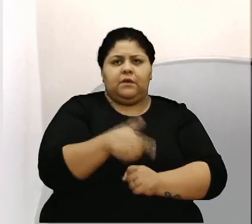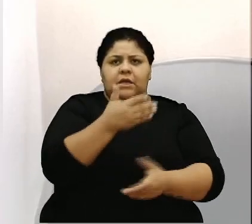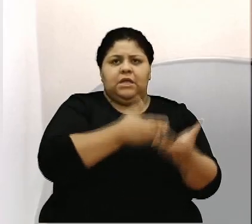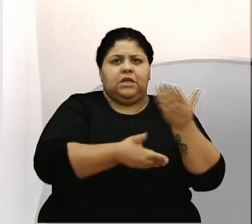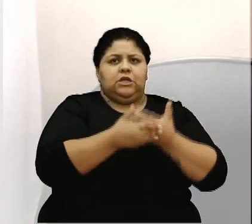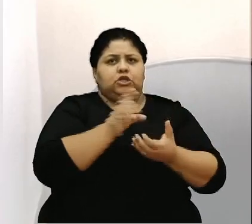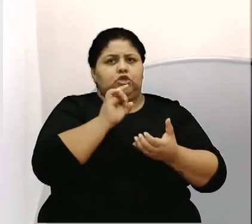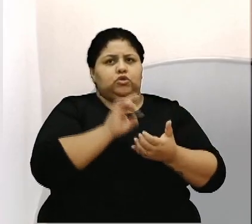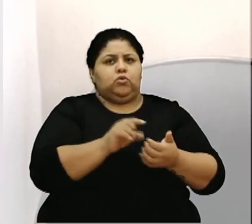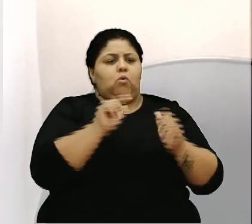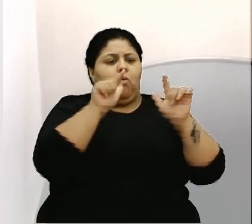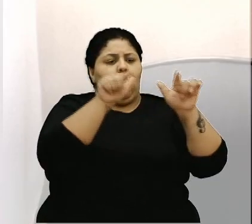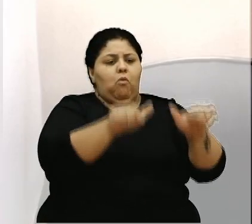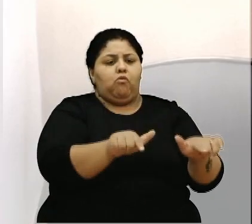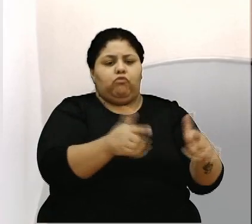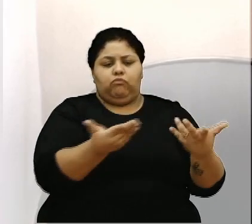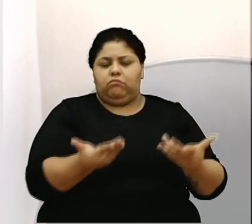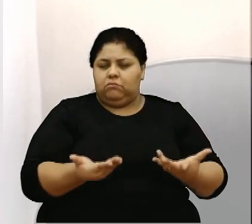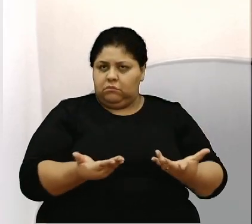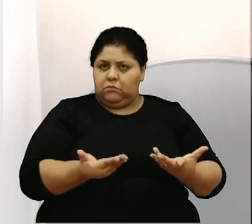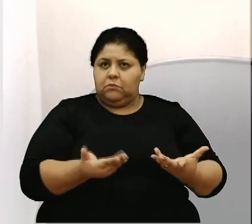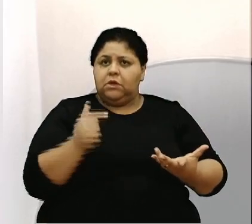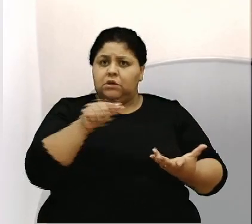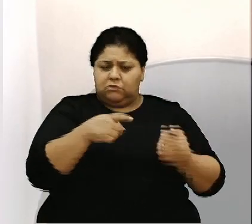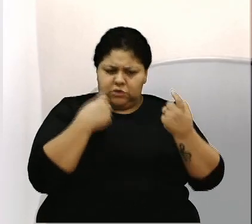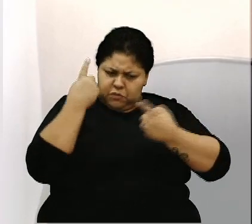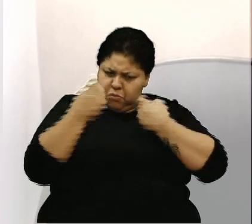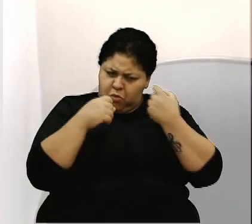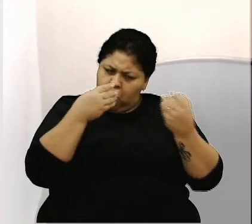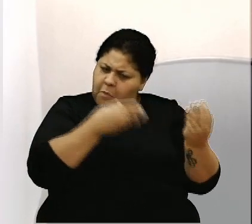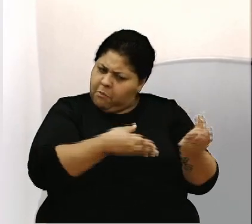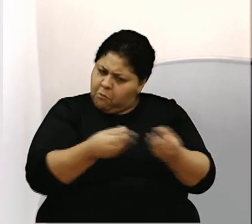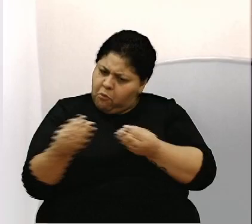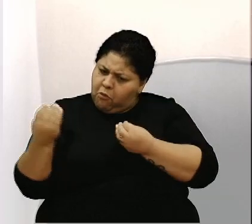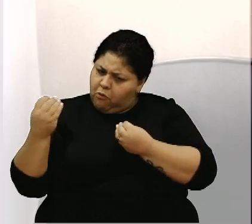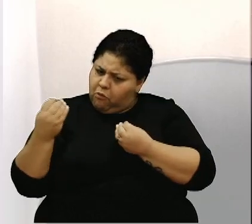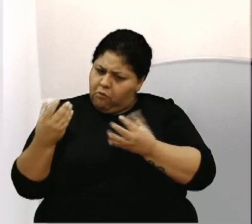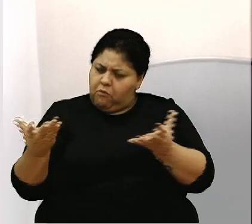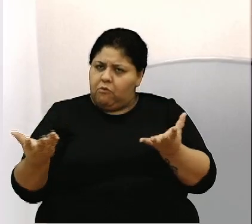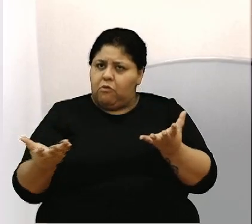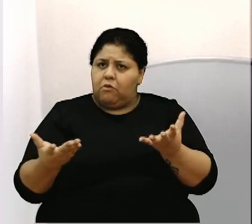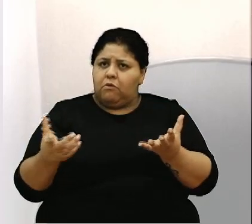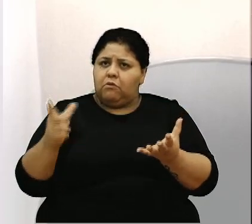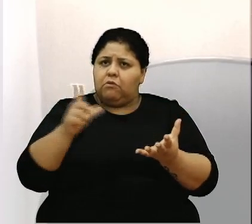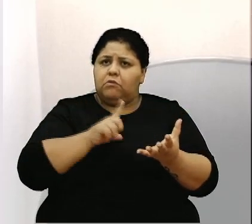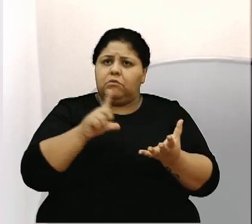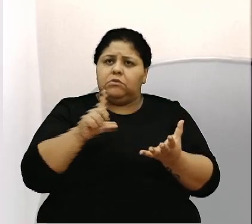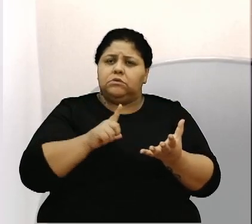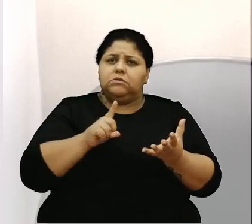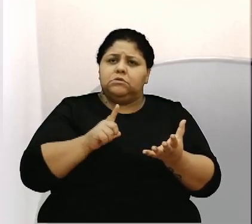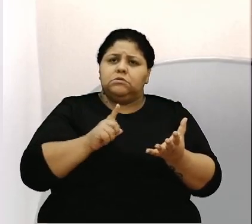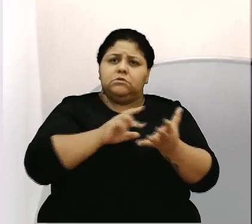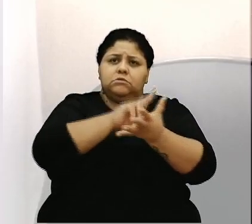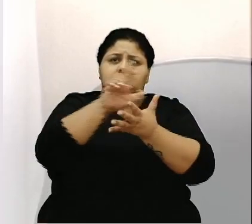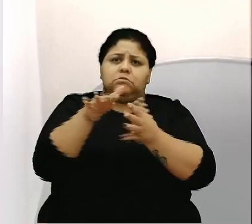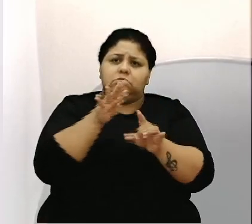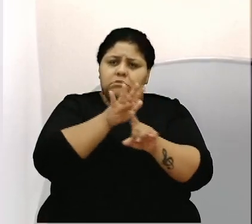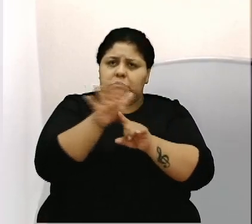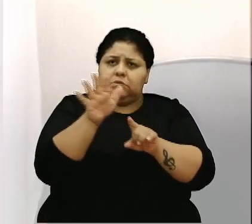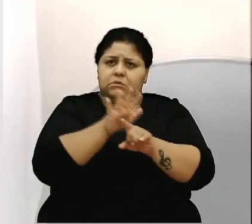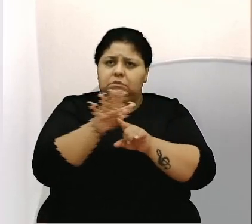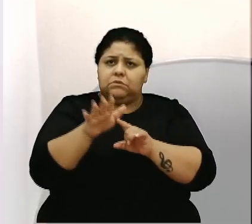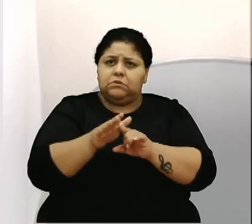uma área, só uma região. Isso me preocupa muito. Quando tenho diversas demandas, principalmente na questão